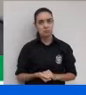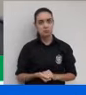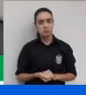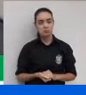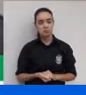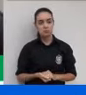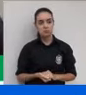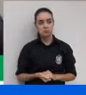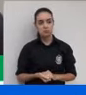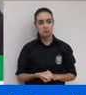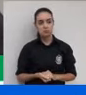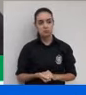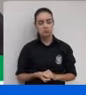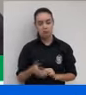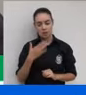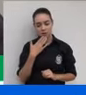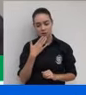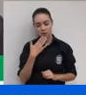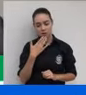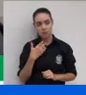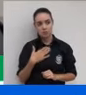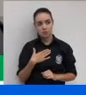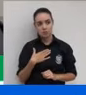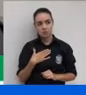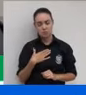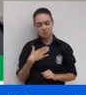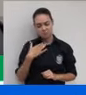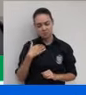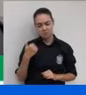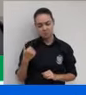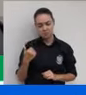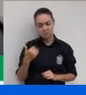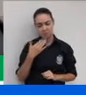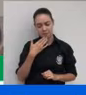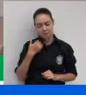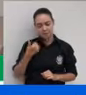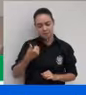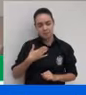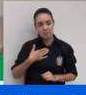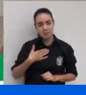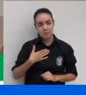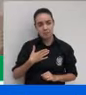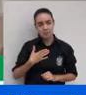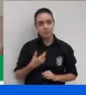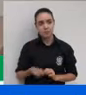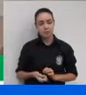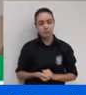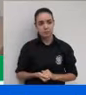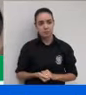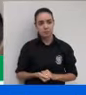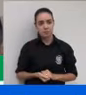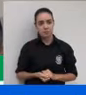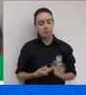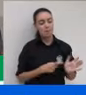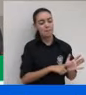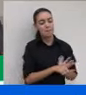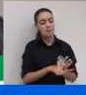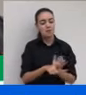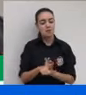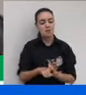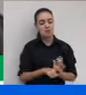uma cifra não é muito caro não mas eu não quis fazer mas eu vou mandar